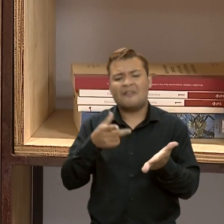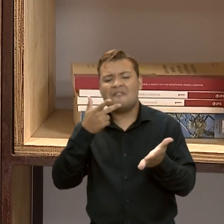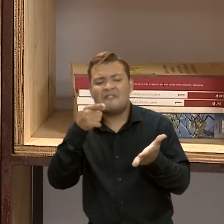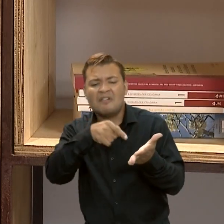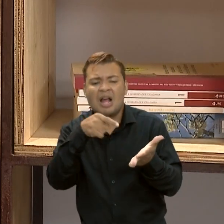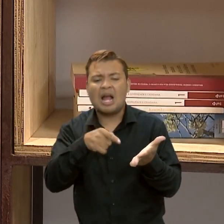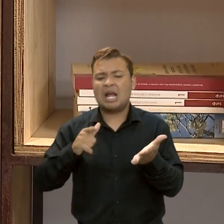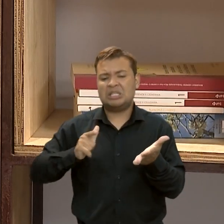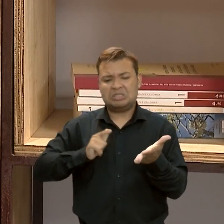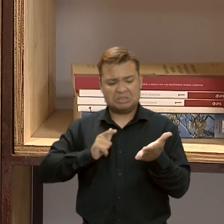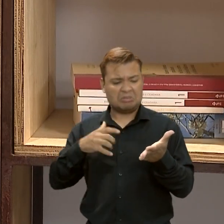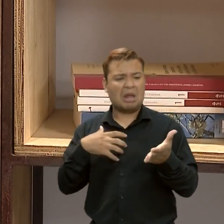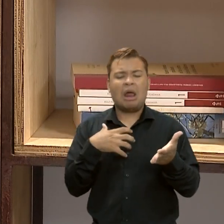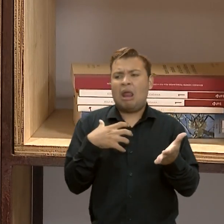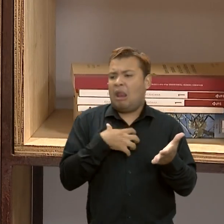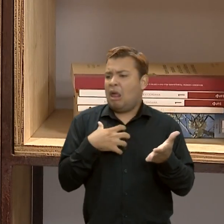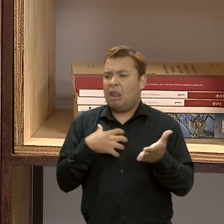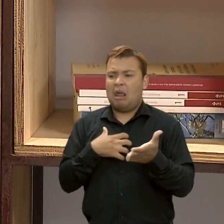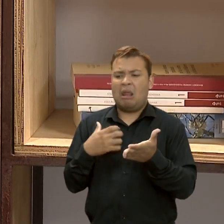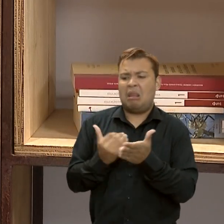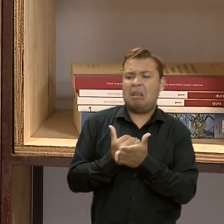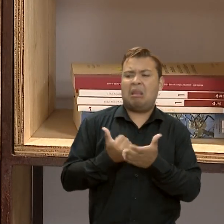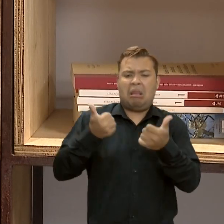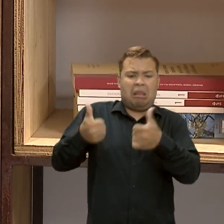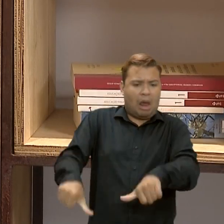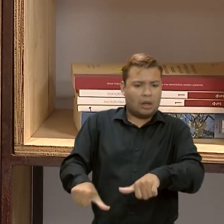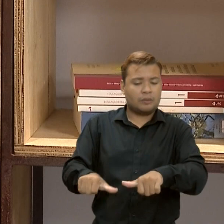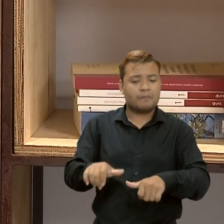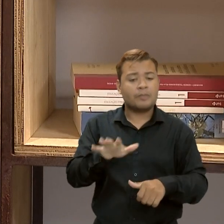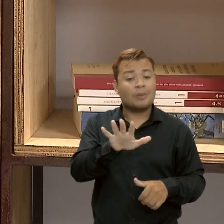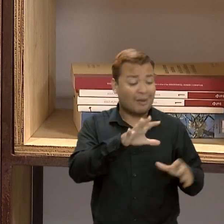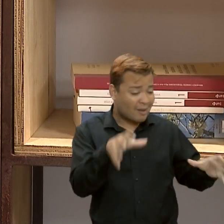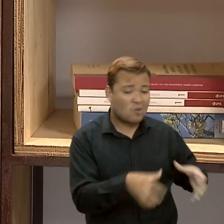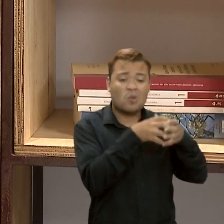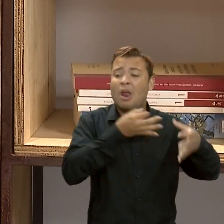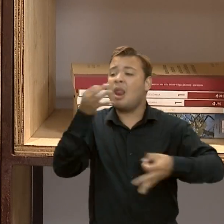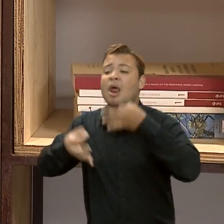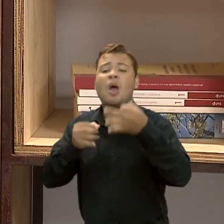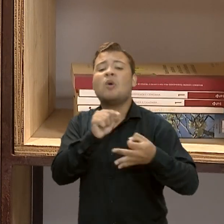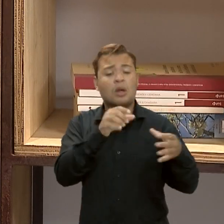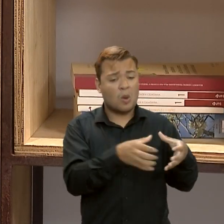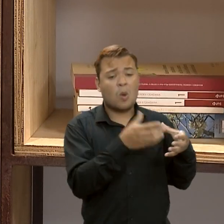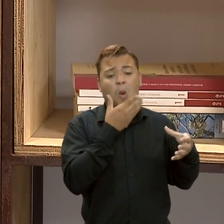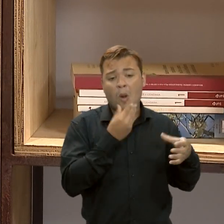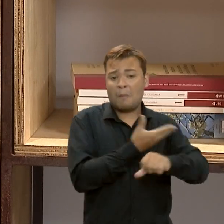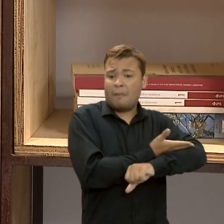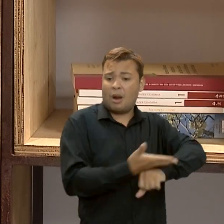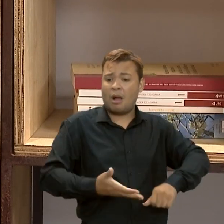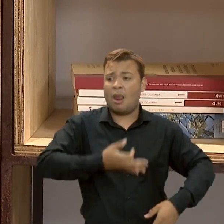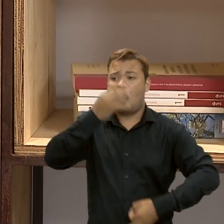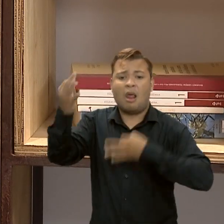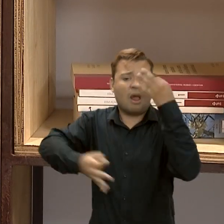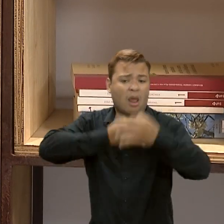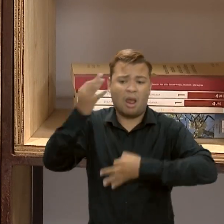de apenas sentimentalismos, né? Homens brancos bem mais velhos que a Leodegária e medem